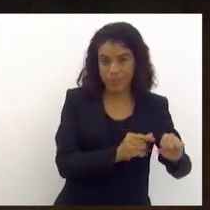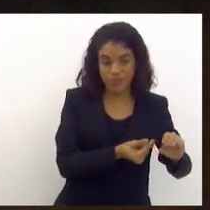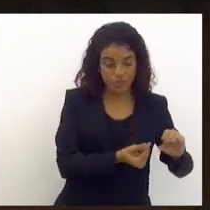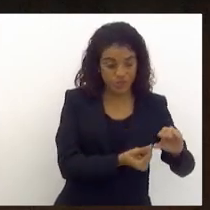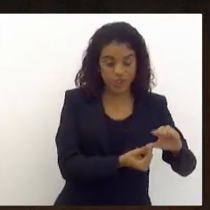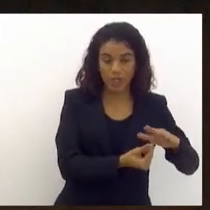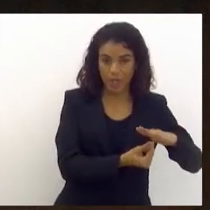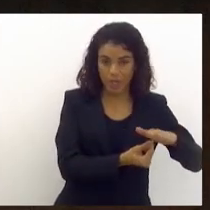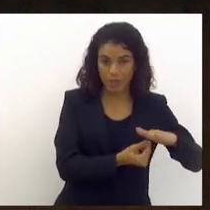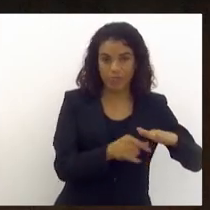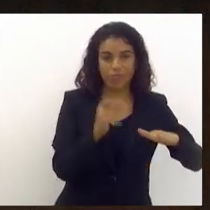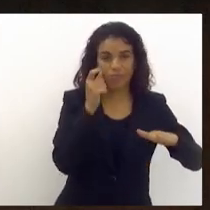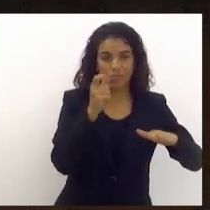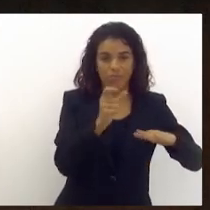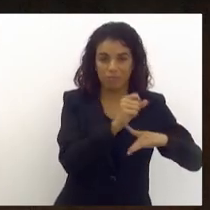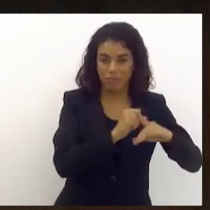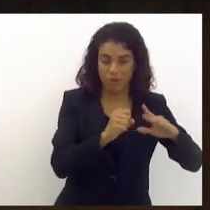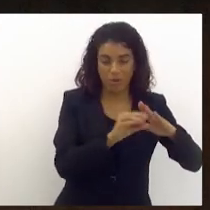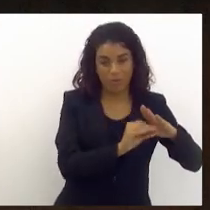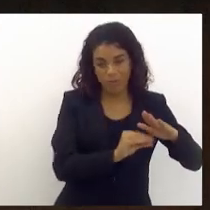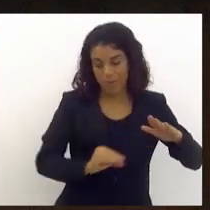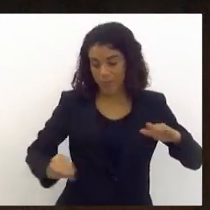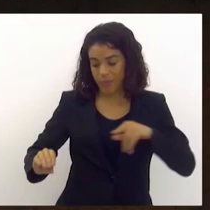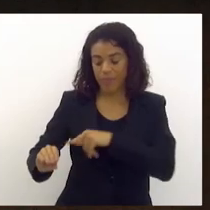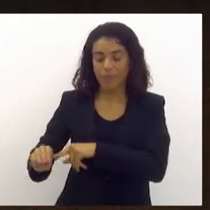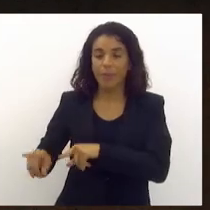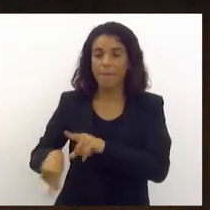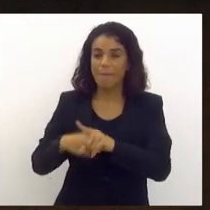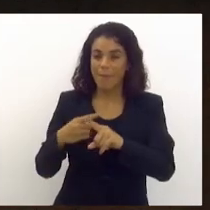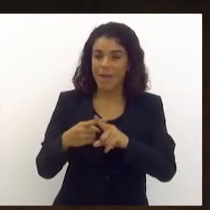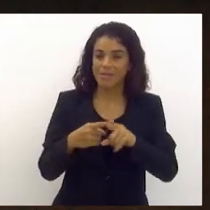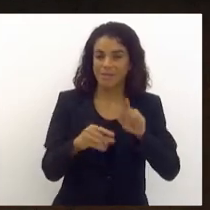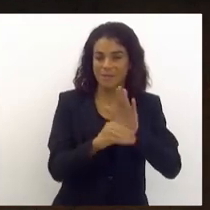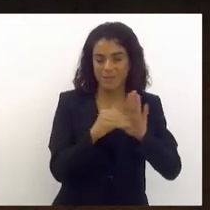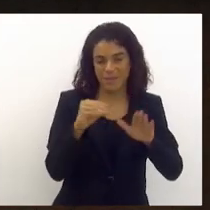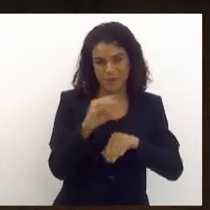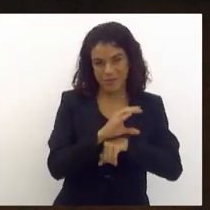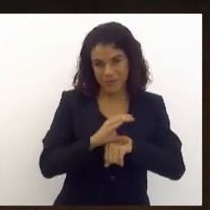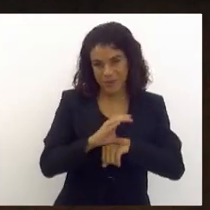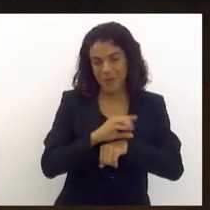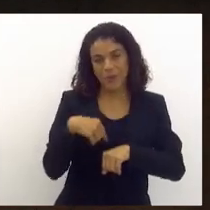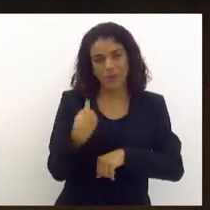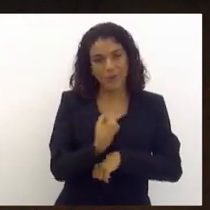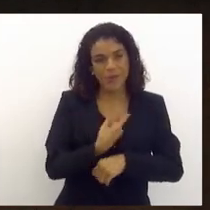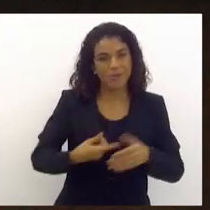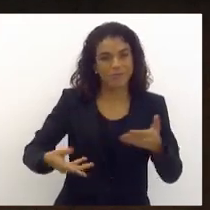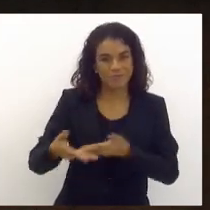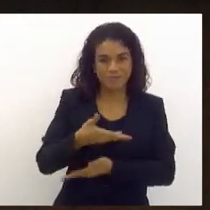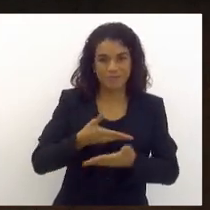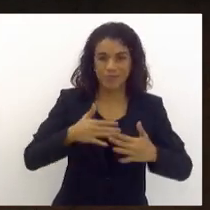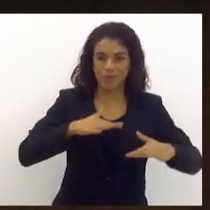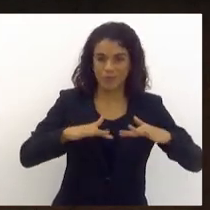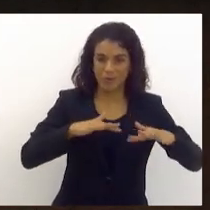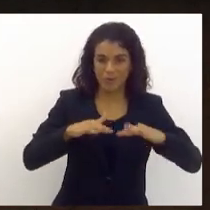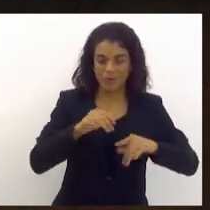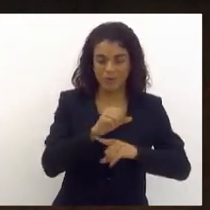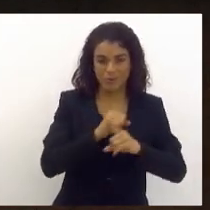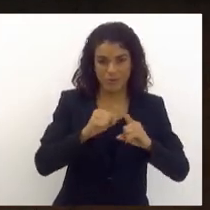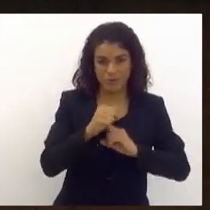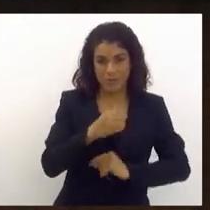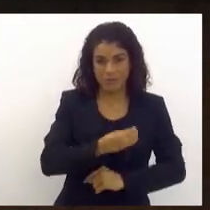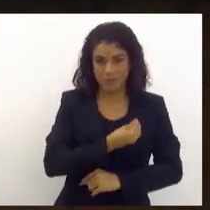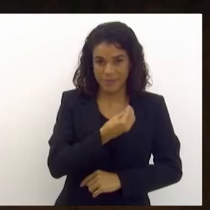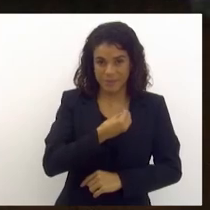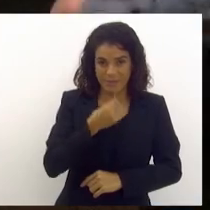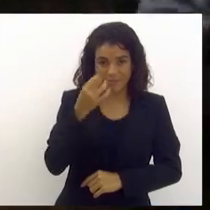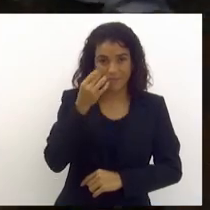Social desse projeto e da emenda constitucional. E isso é uma vitória que a gente compartilha com os movimentos sociais que estão aqui presentes.